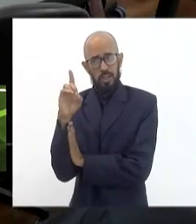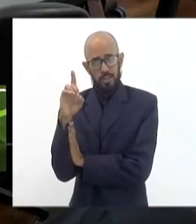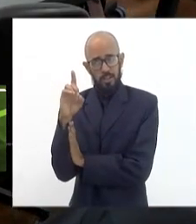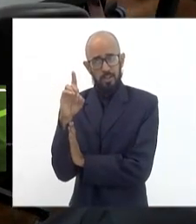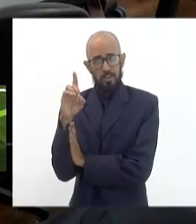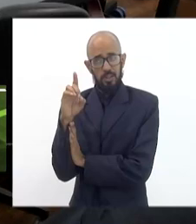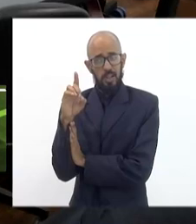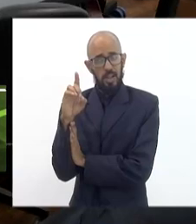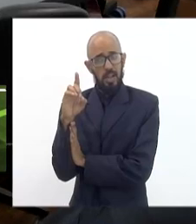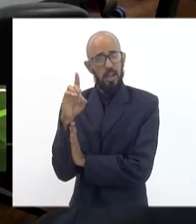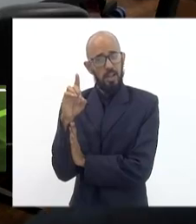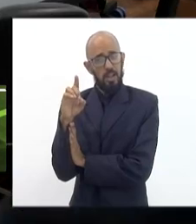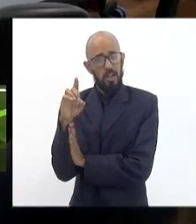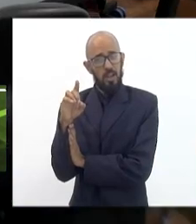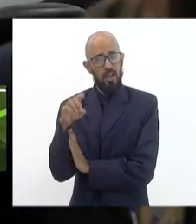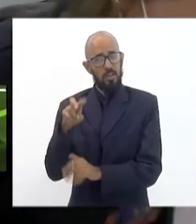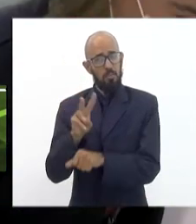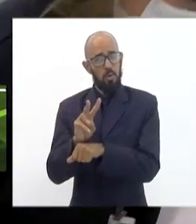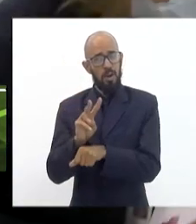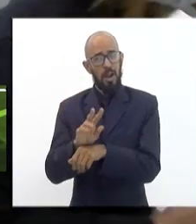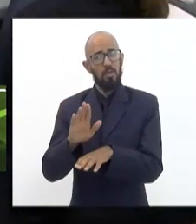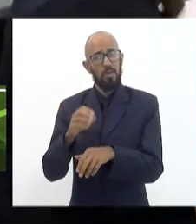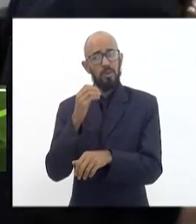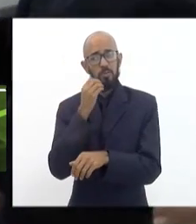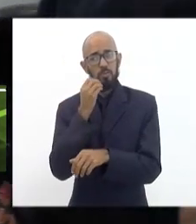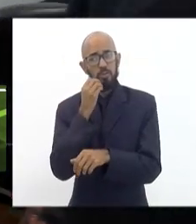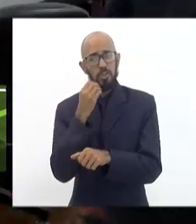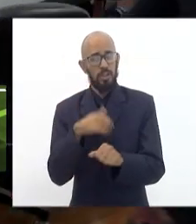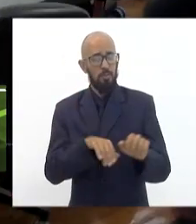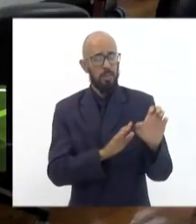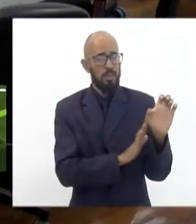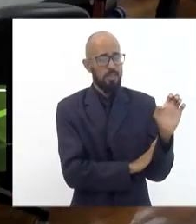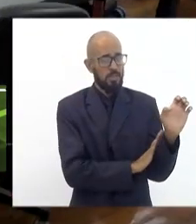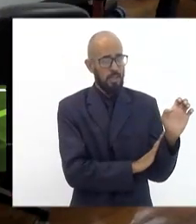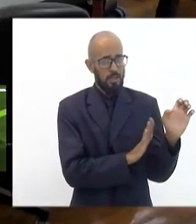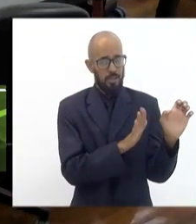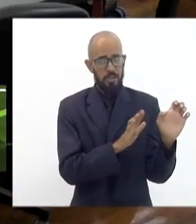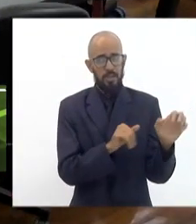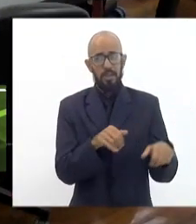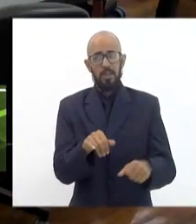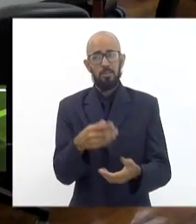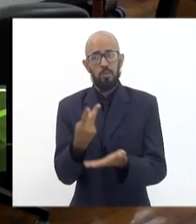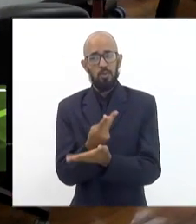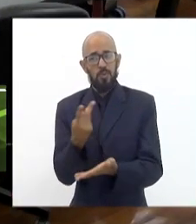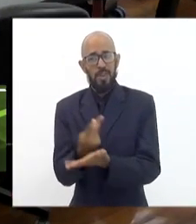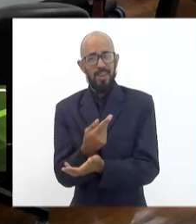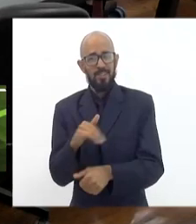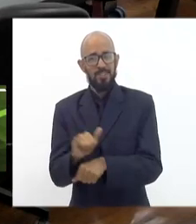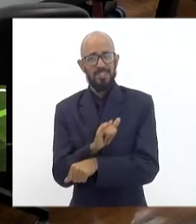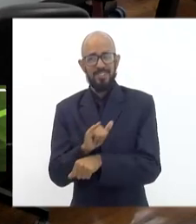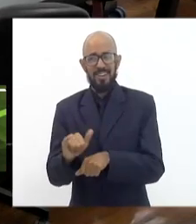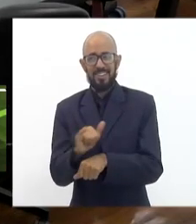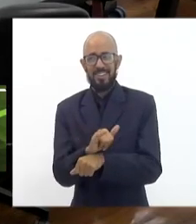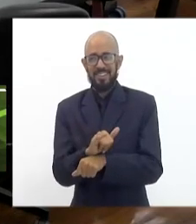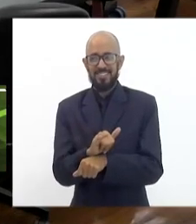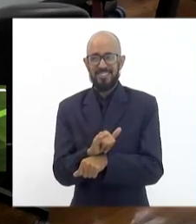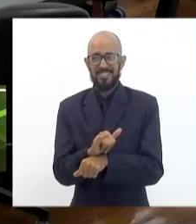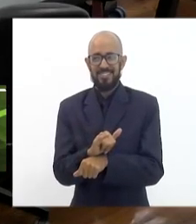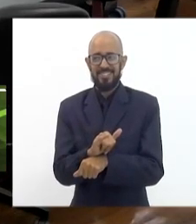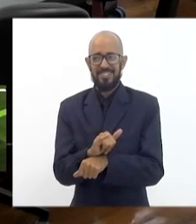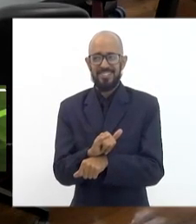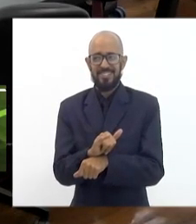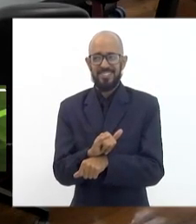eu reconheço Oi e a minha esquerda também por erro estratégico não mas eu não quero